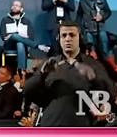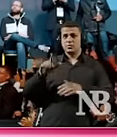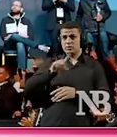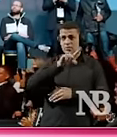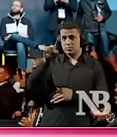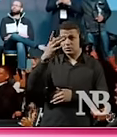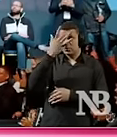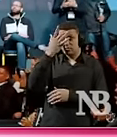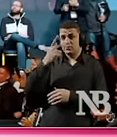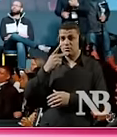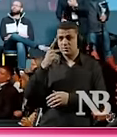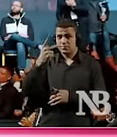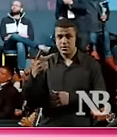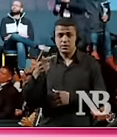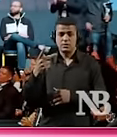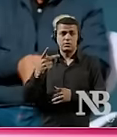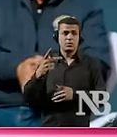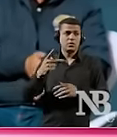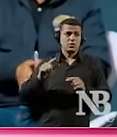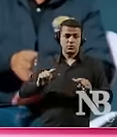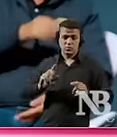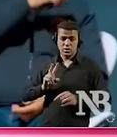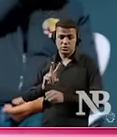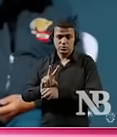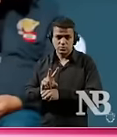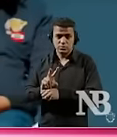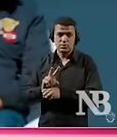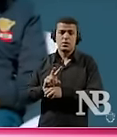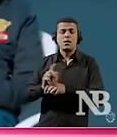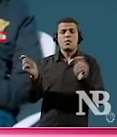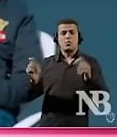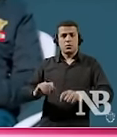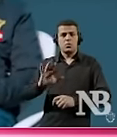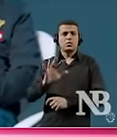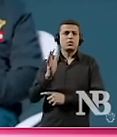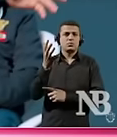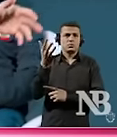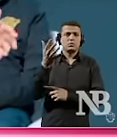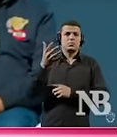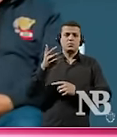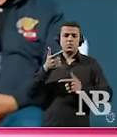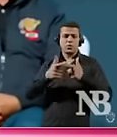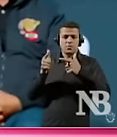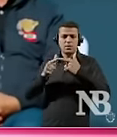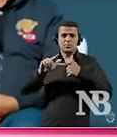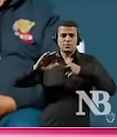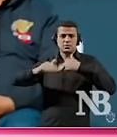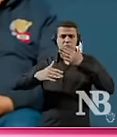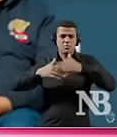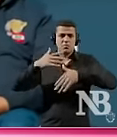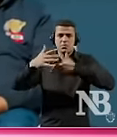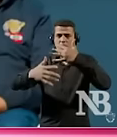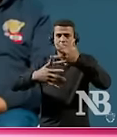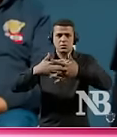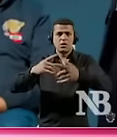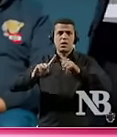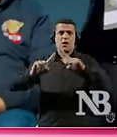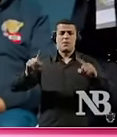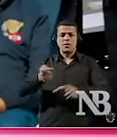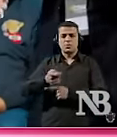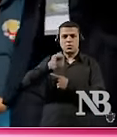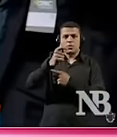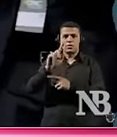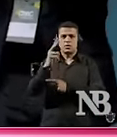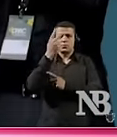talvez aquilo que você defende, a sua atitude, pode gerar cascatas, efeitos borboletas, que você nem vai ter ideia. Mas uma